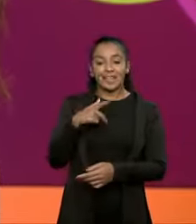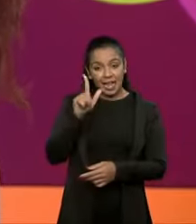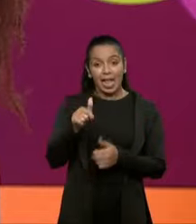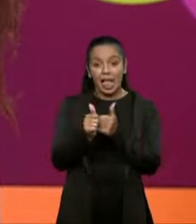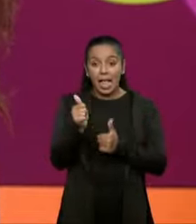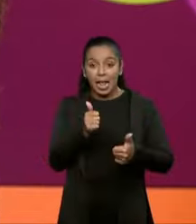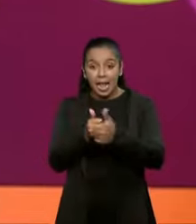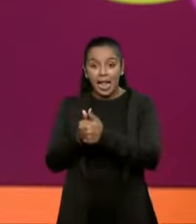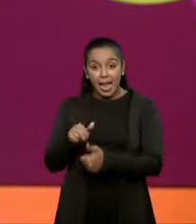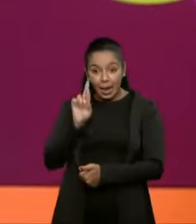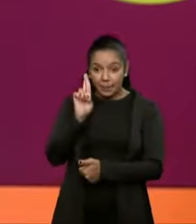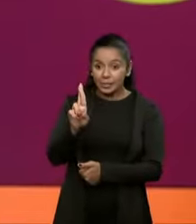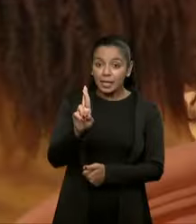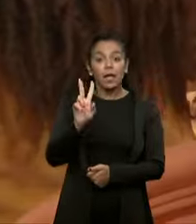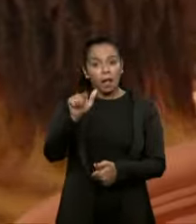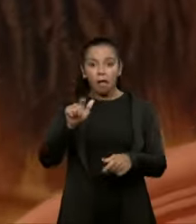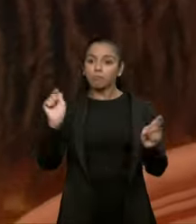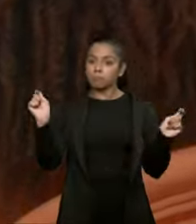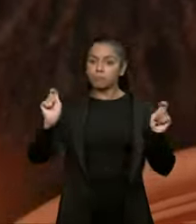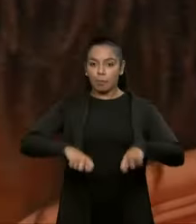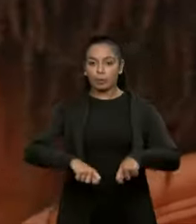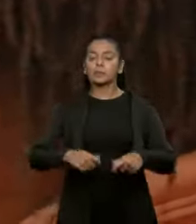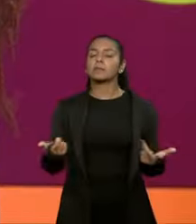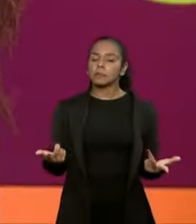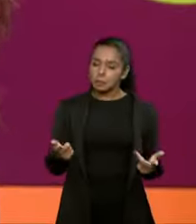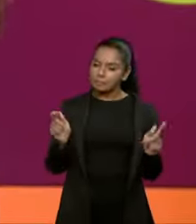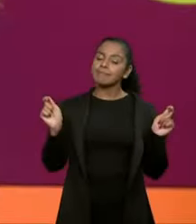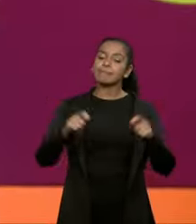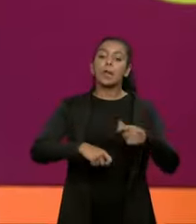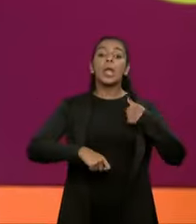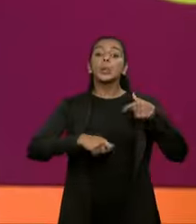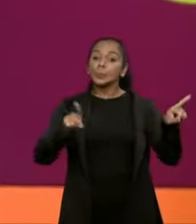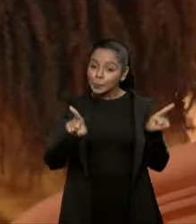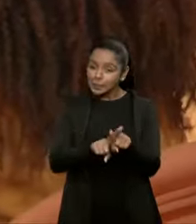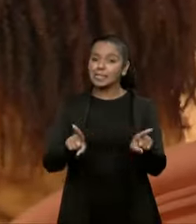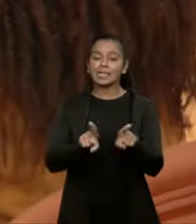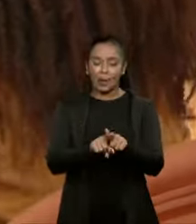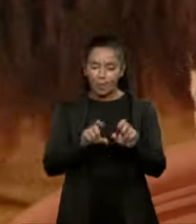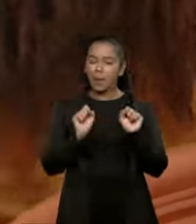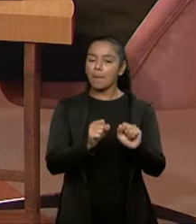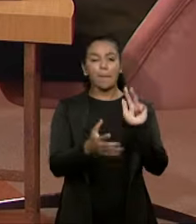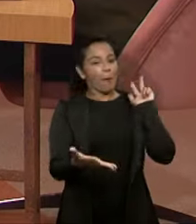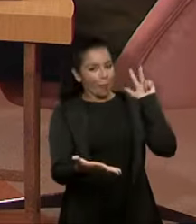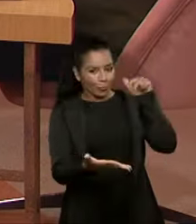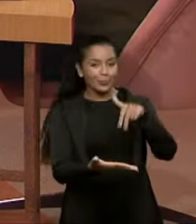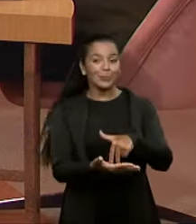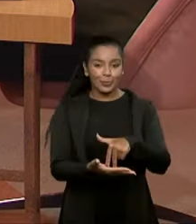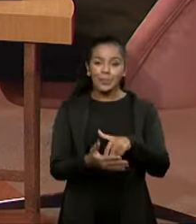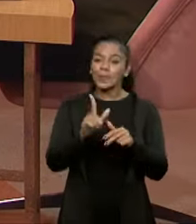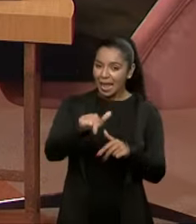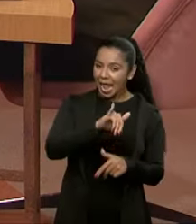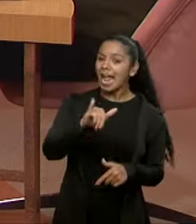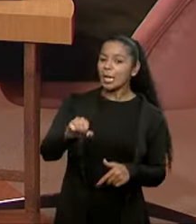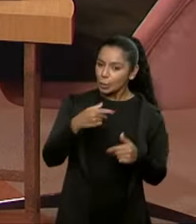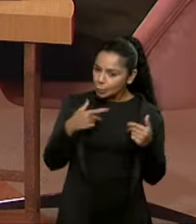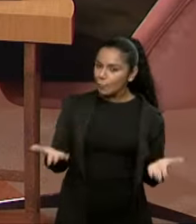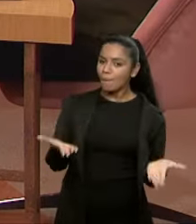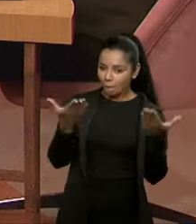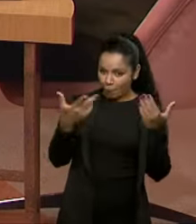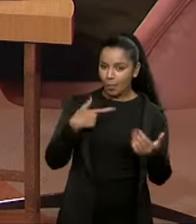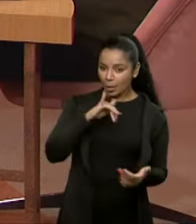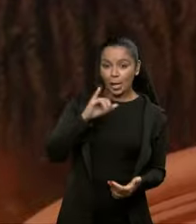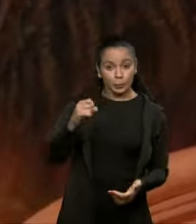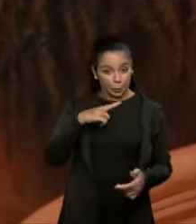representatividade, mas também da possibilidade. Eu também posso. Eu também posso, eu posso chegar lá, é isso aí, vamos. Exato. Que é isso. Tem lugar pra